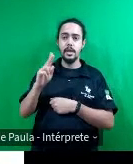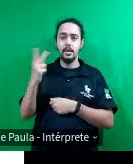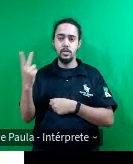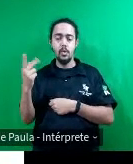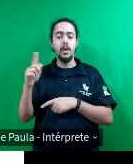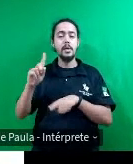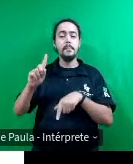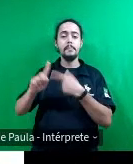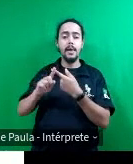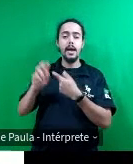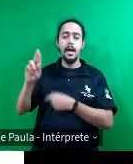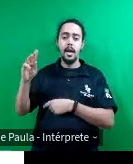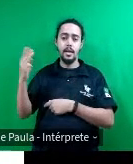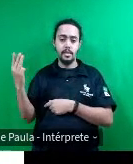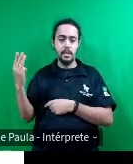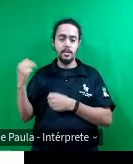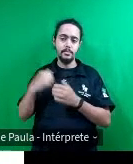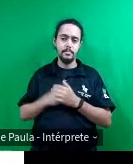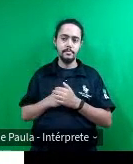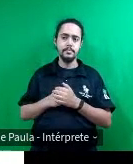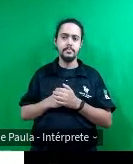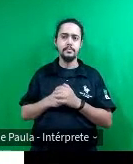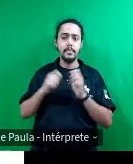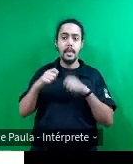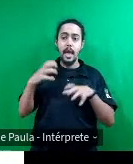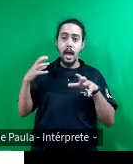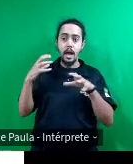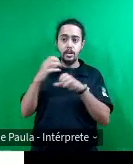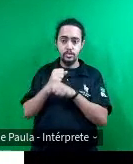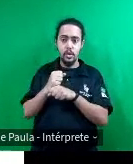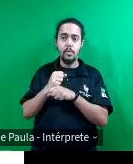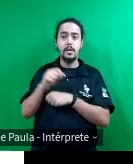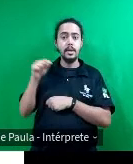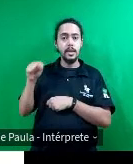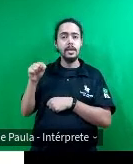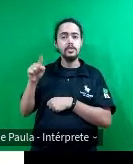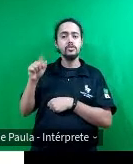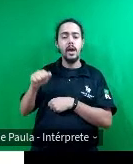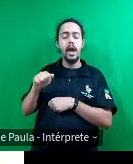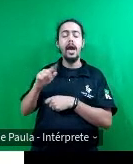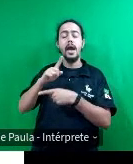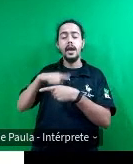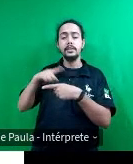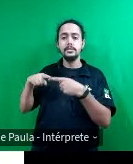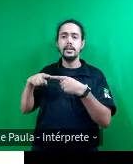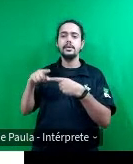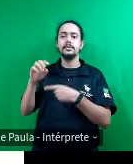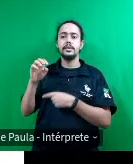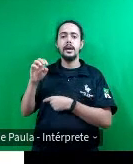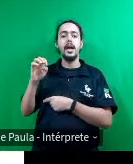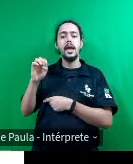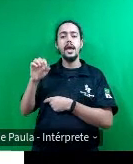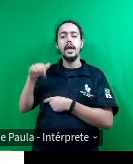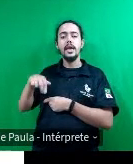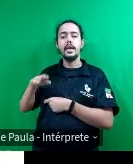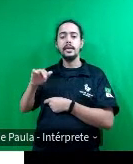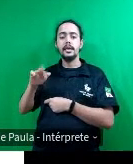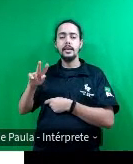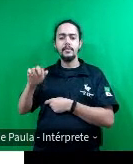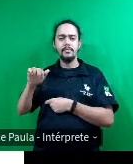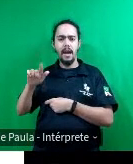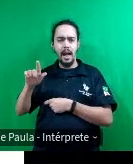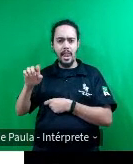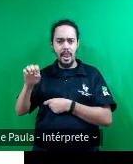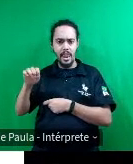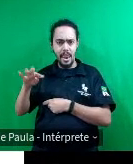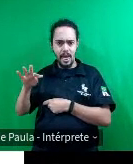de todos os resistores conectados em série. E isso é a resistência equivalente de um circuito série. Estão lembrados? Bacana? Multiplicado